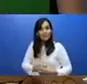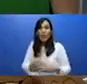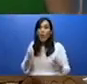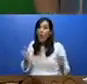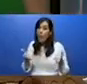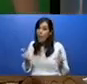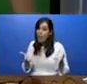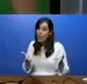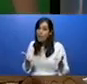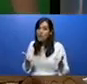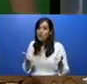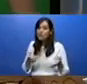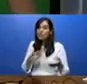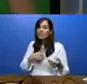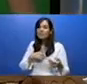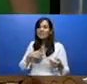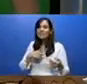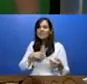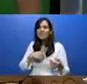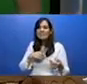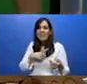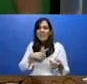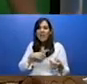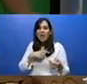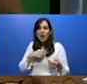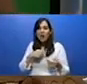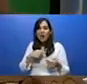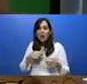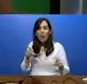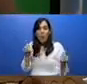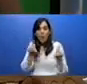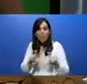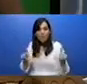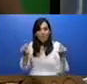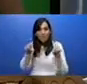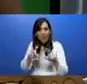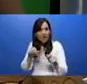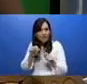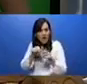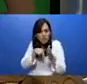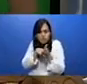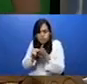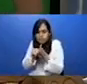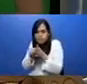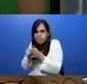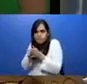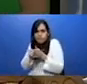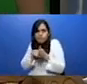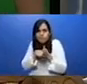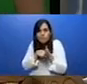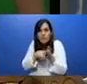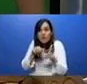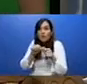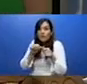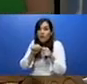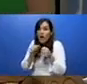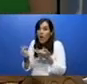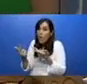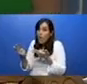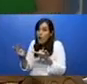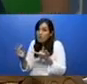Hoje, tem já programas de computador que fazem isso, que conseguem analisar, que conseguem até reproduzir de